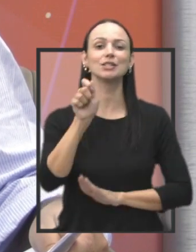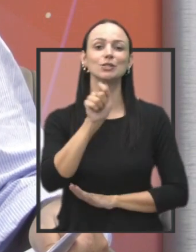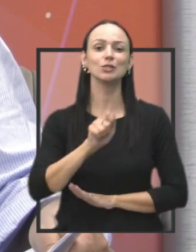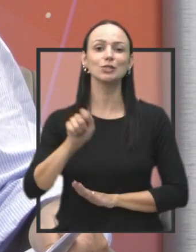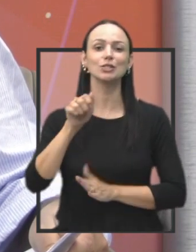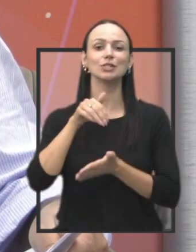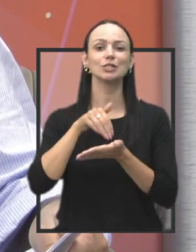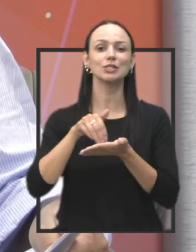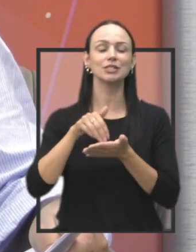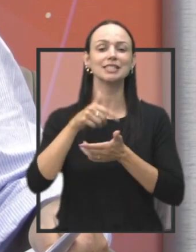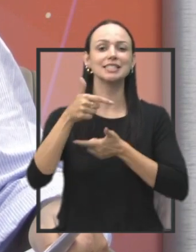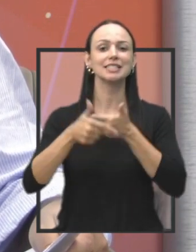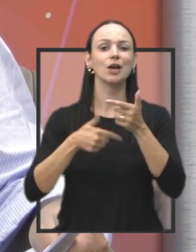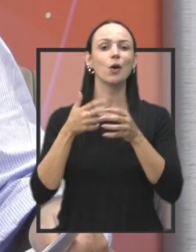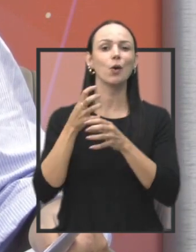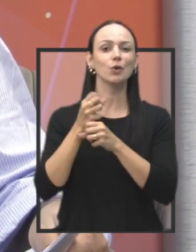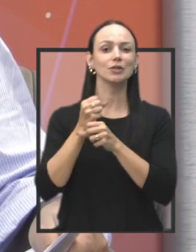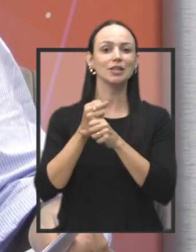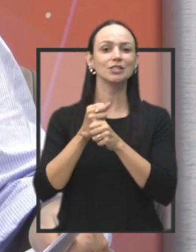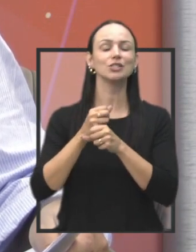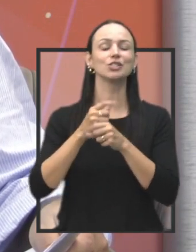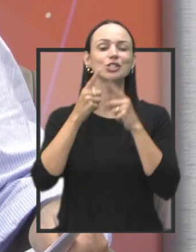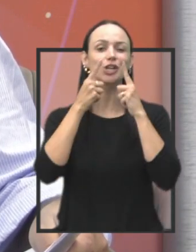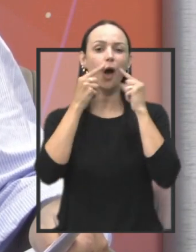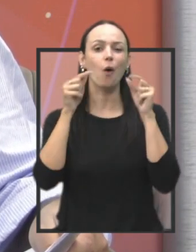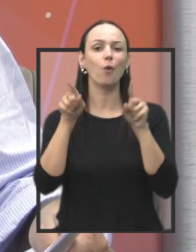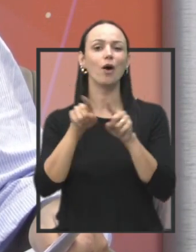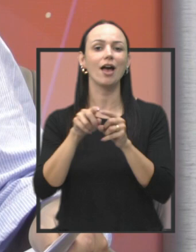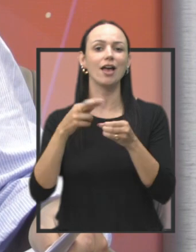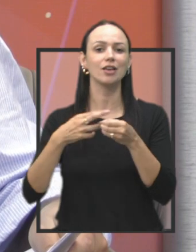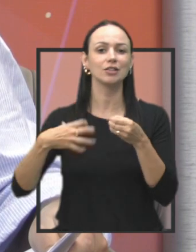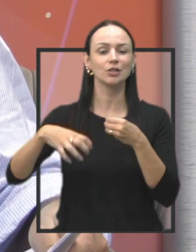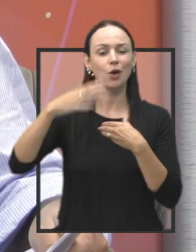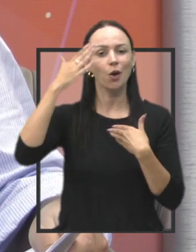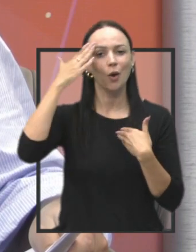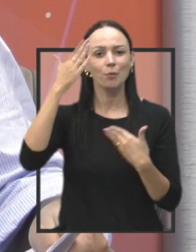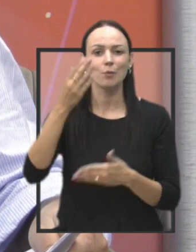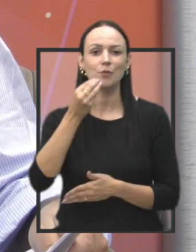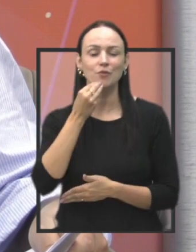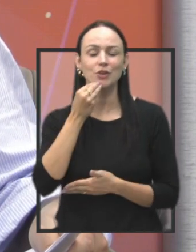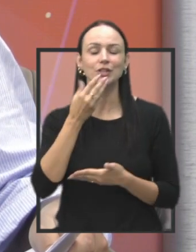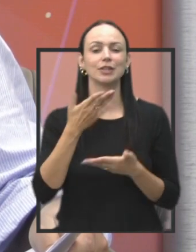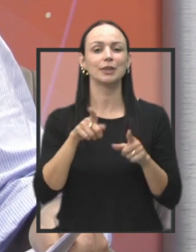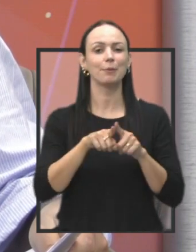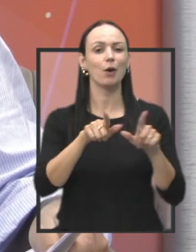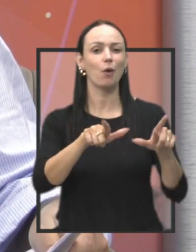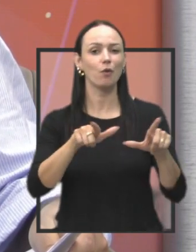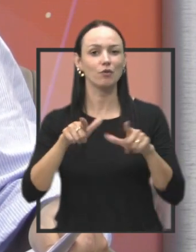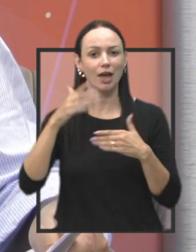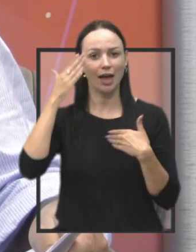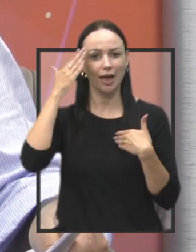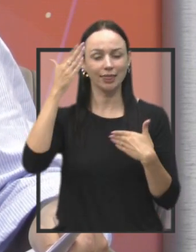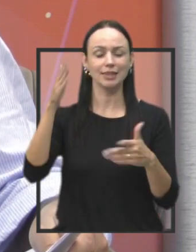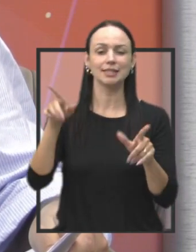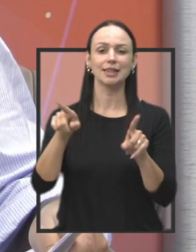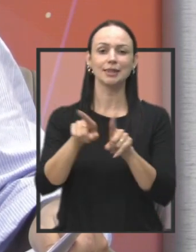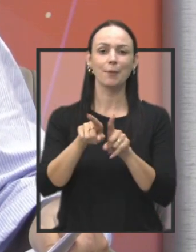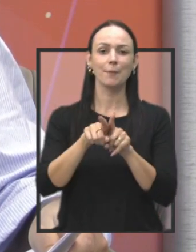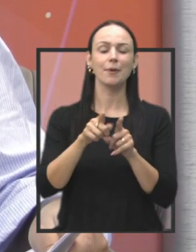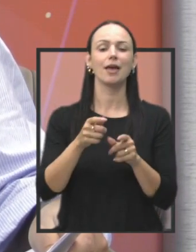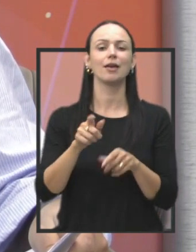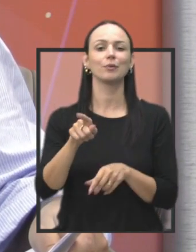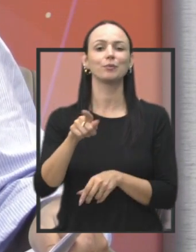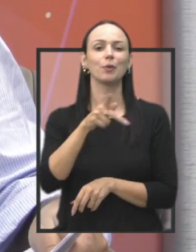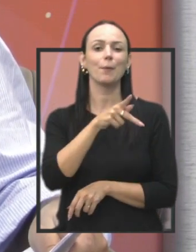dos Escritórios de Serviços Contábeis de Jaú e Região. Então, obrigado por essa oportunidade, pelo convite. Agradecer também a oportunidade